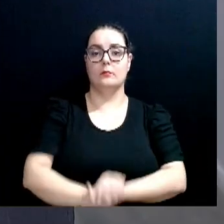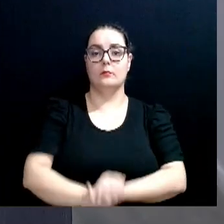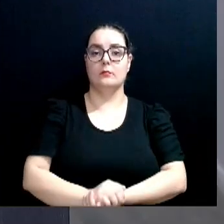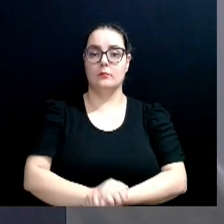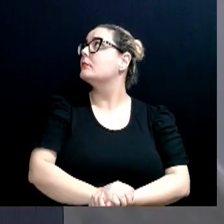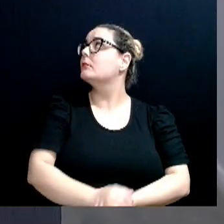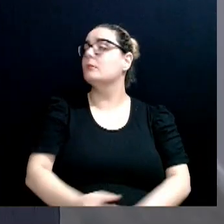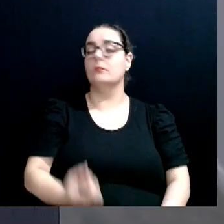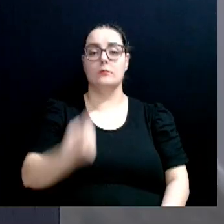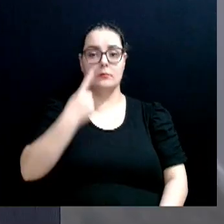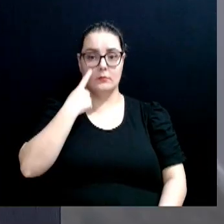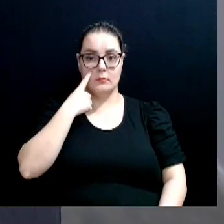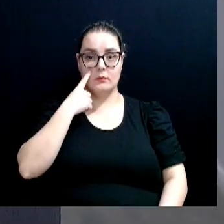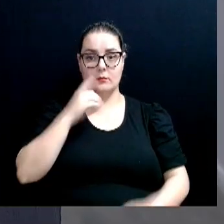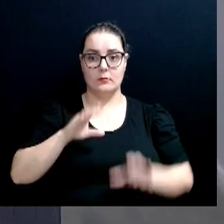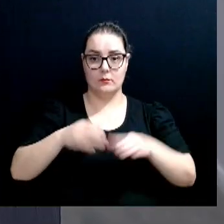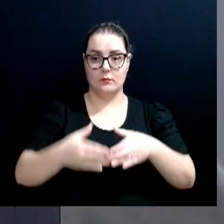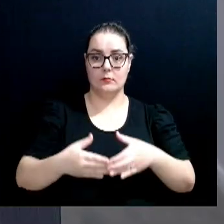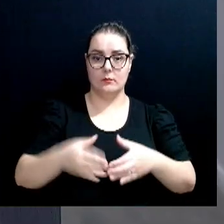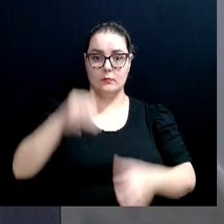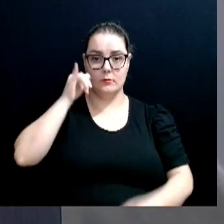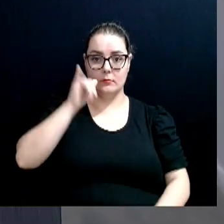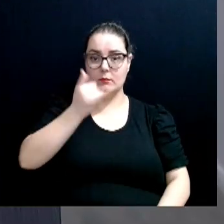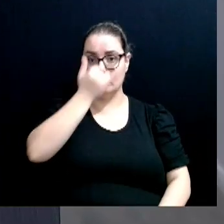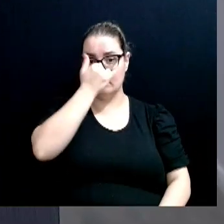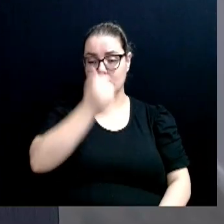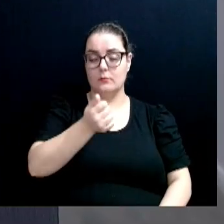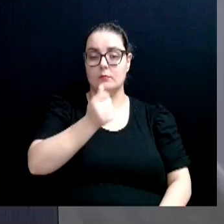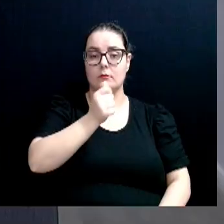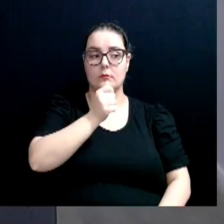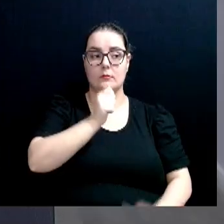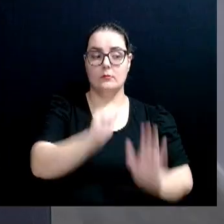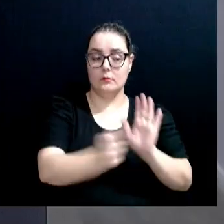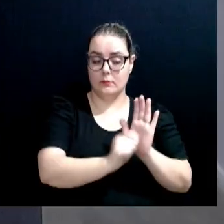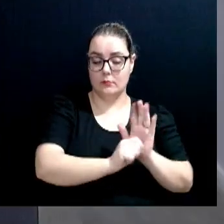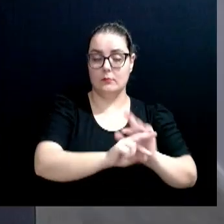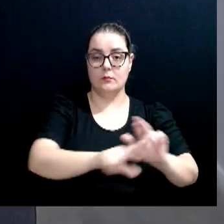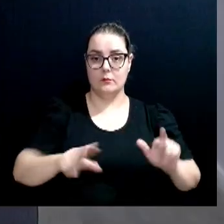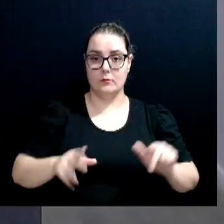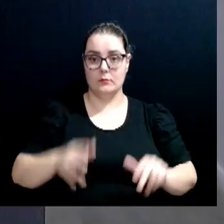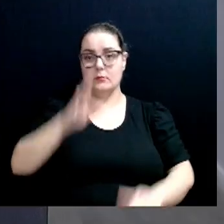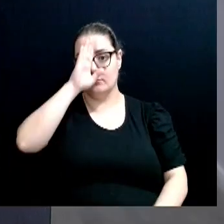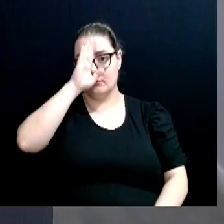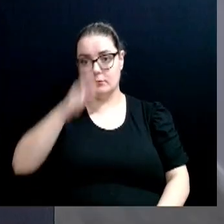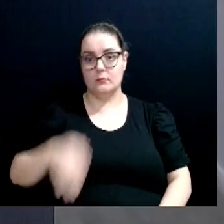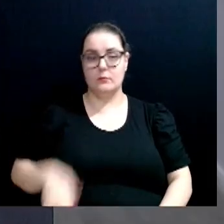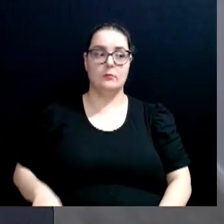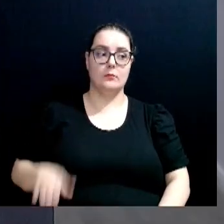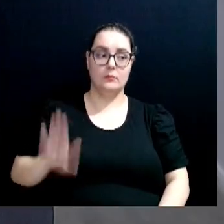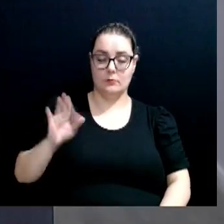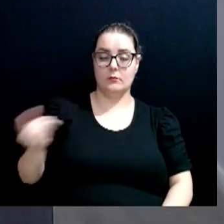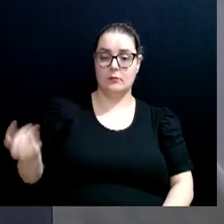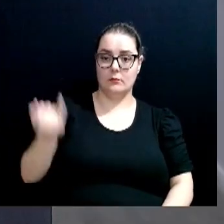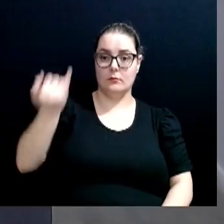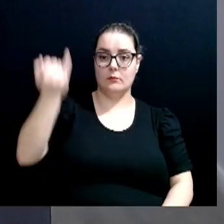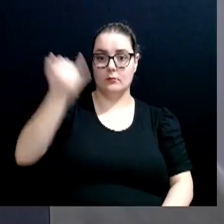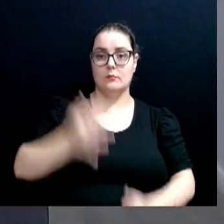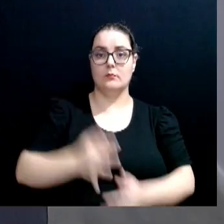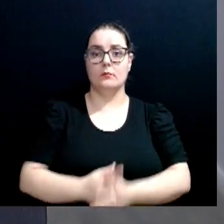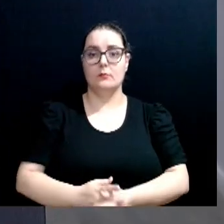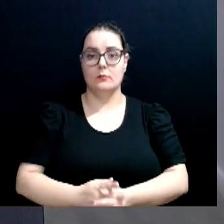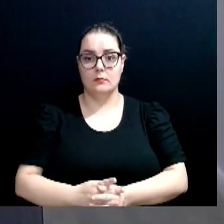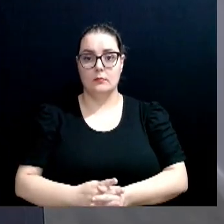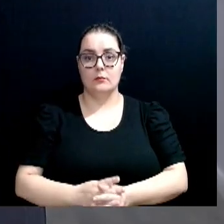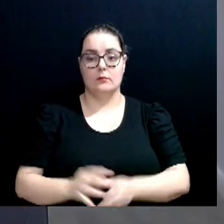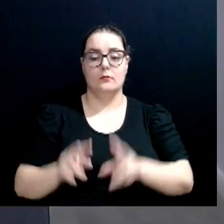Prevenção às Drogas como uma das principais comissões, uma das mais importantes, mais baseado no tema